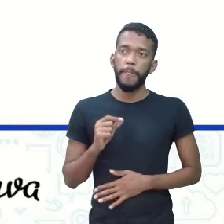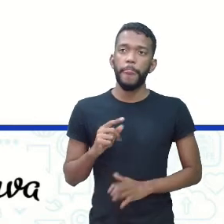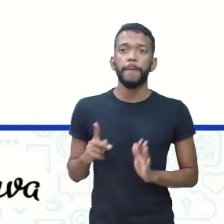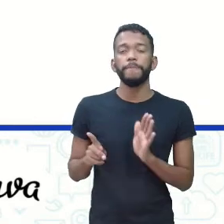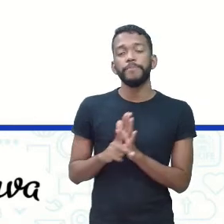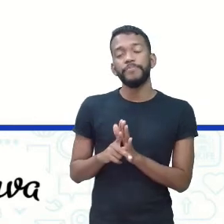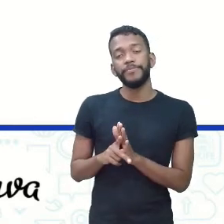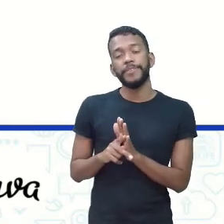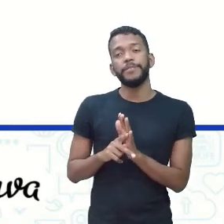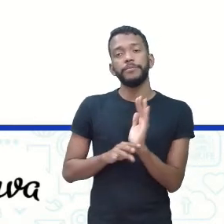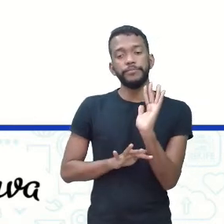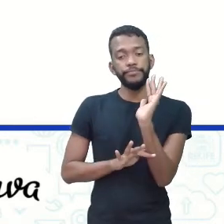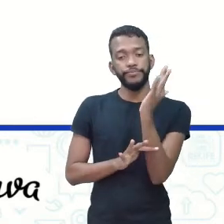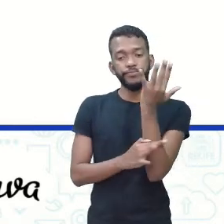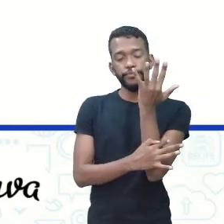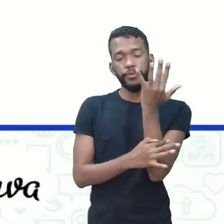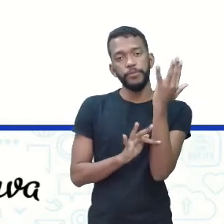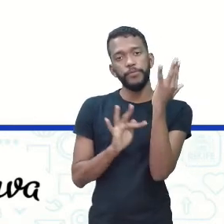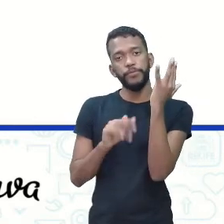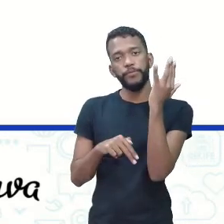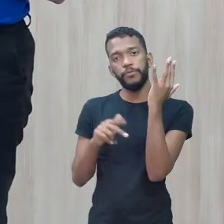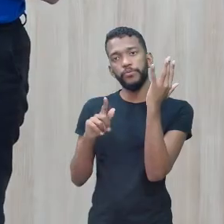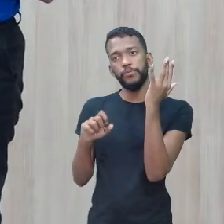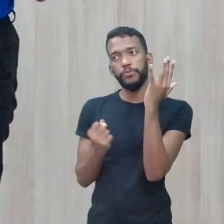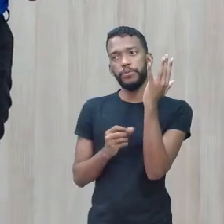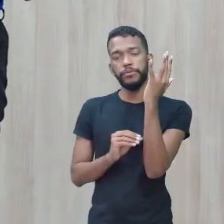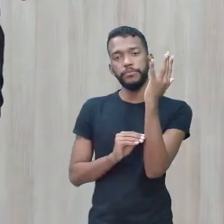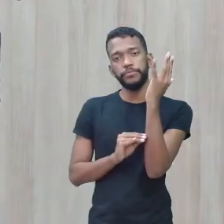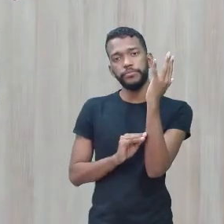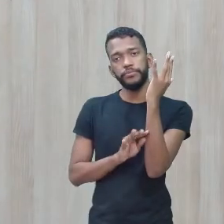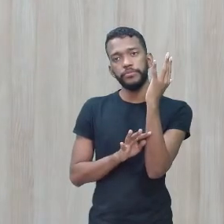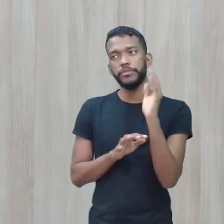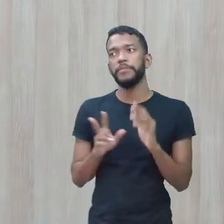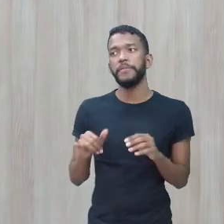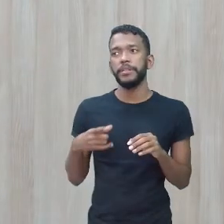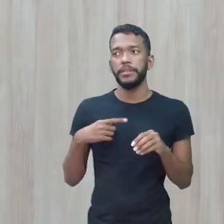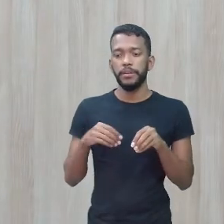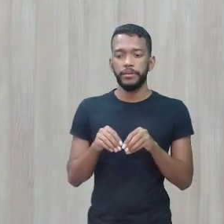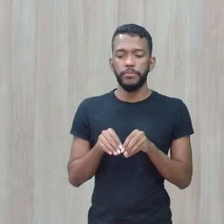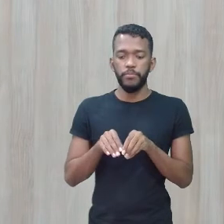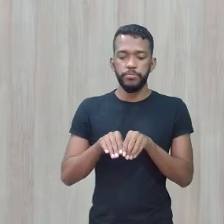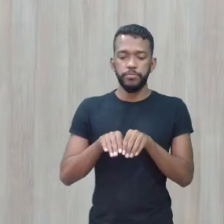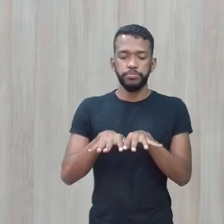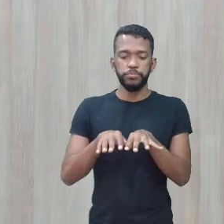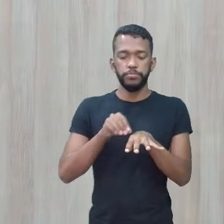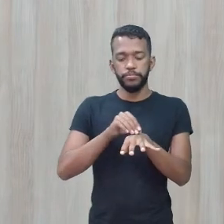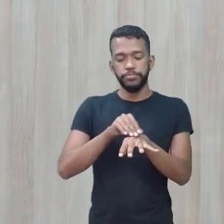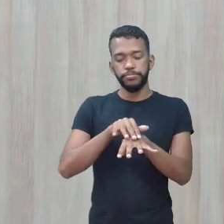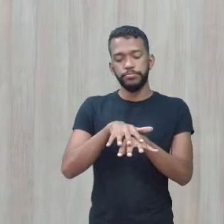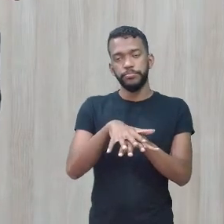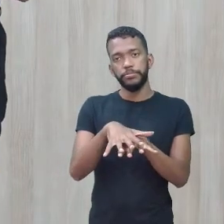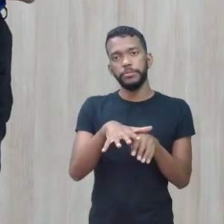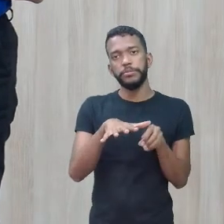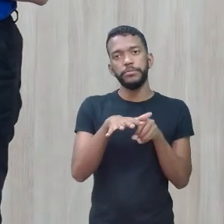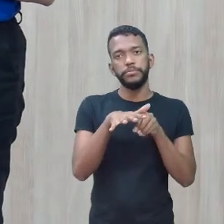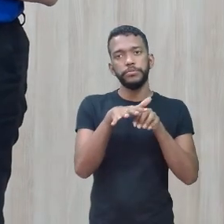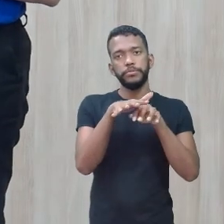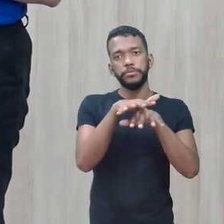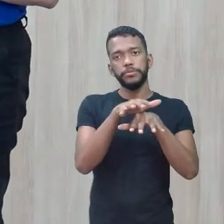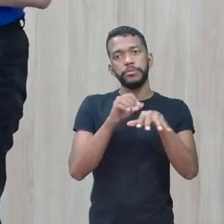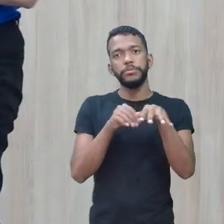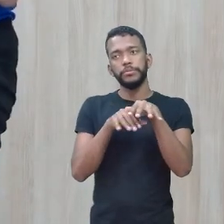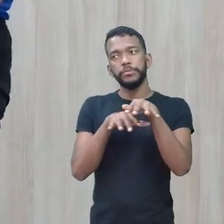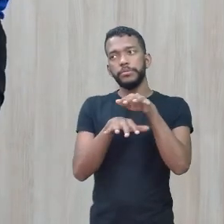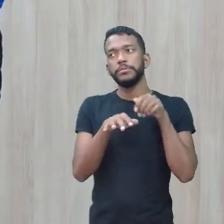bem interessante porque o fungo em si, ele vai criando esporos. Então, esses esporos que ele